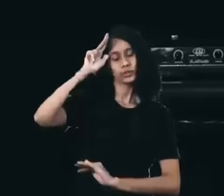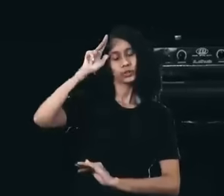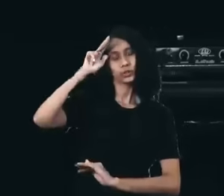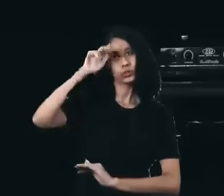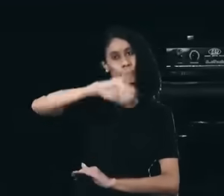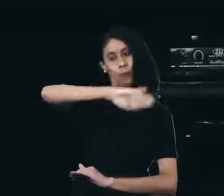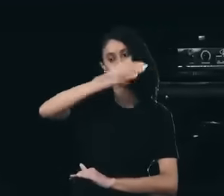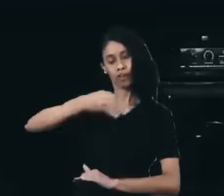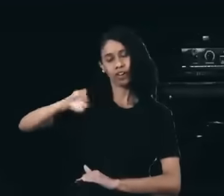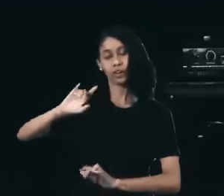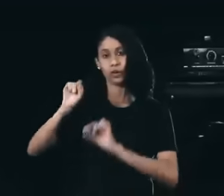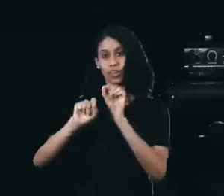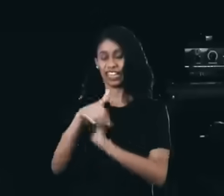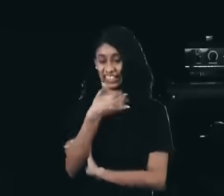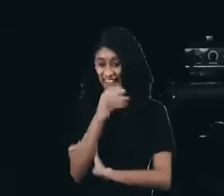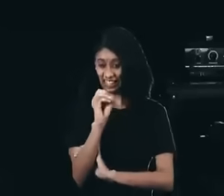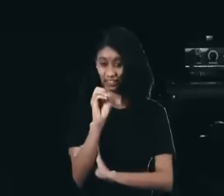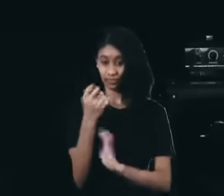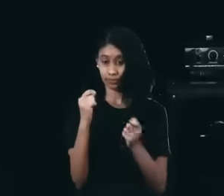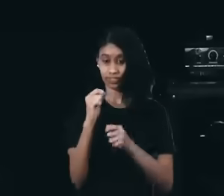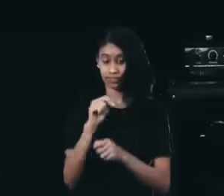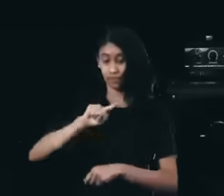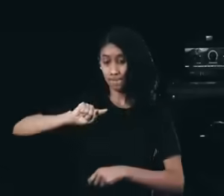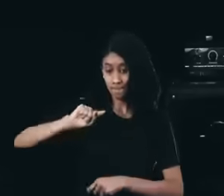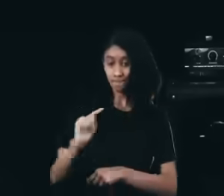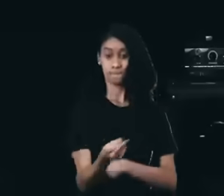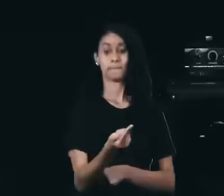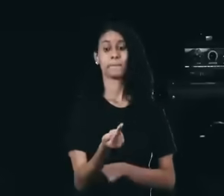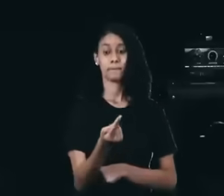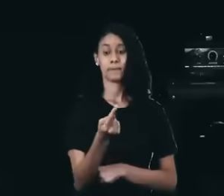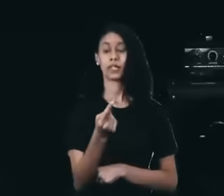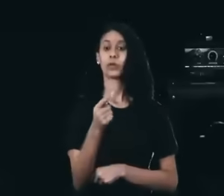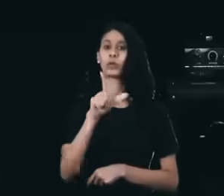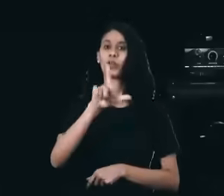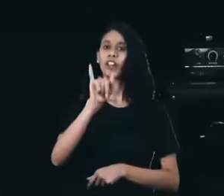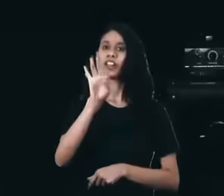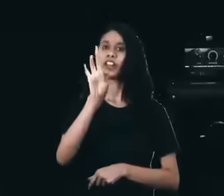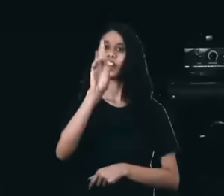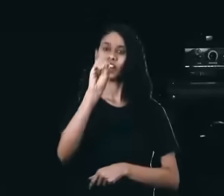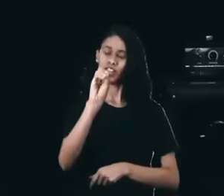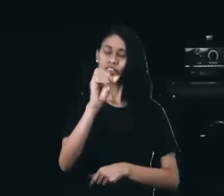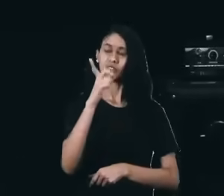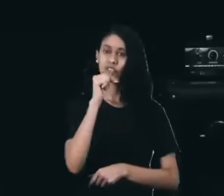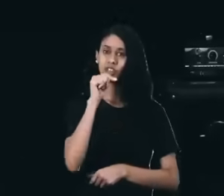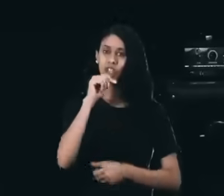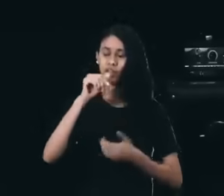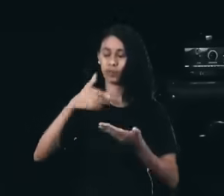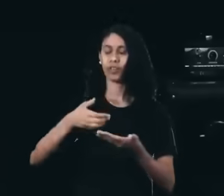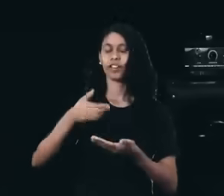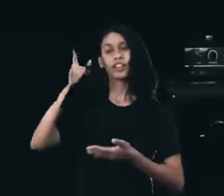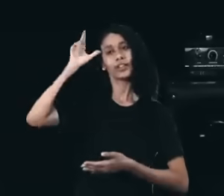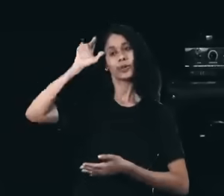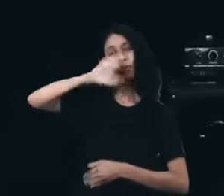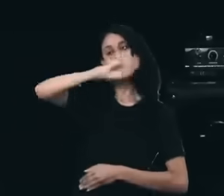10 camelos, Rebeca tinha que buscar 1.000 litros de água. Minha gente, aquela mulher era quase um carro-pipa.